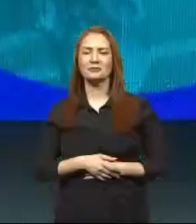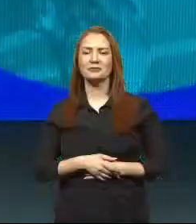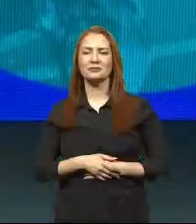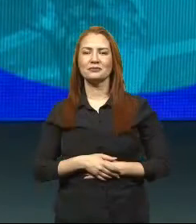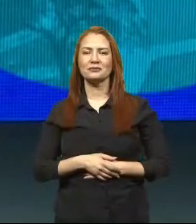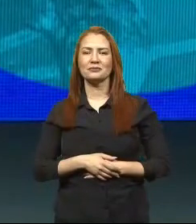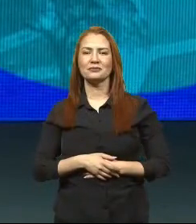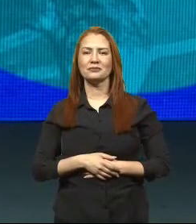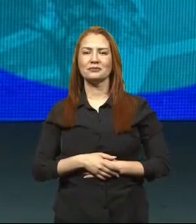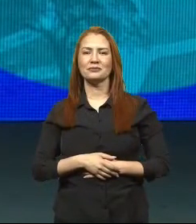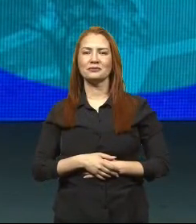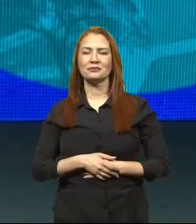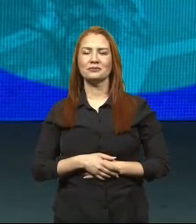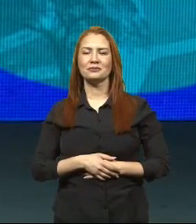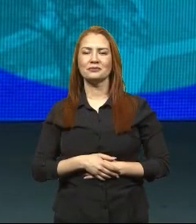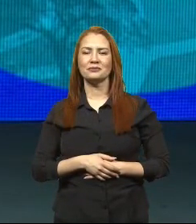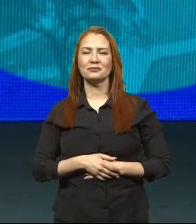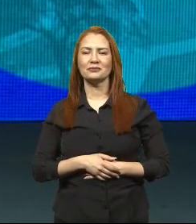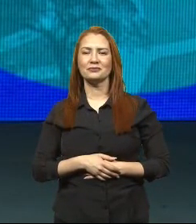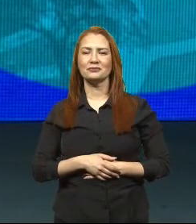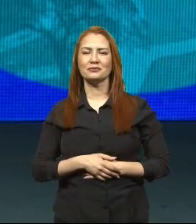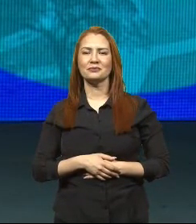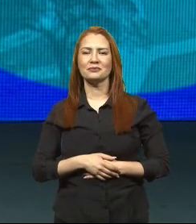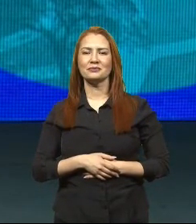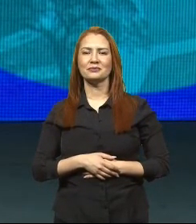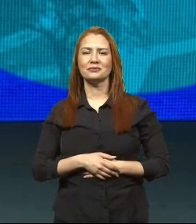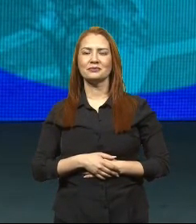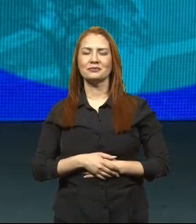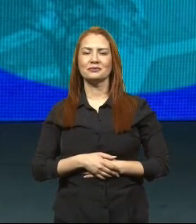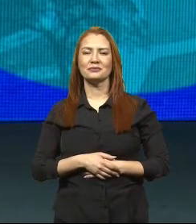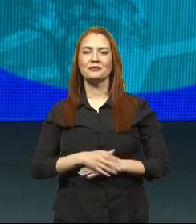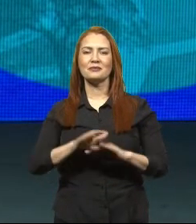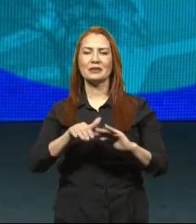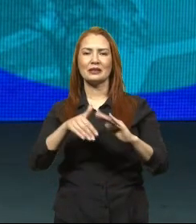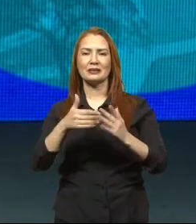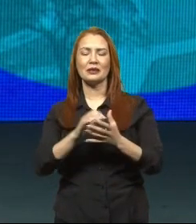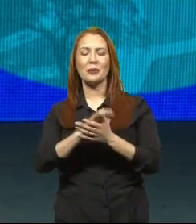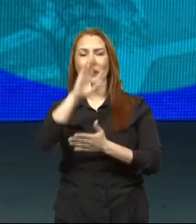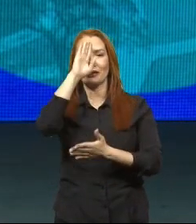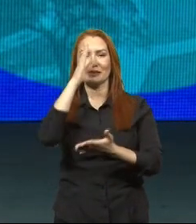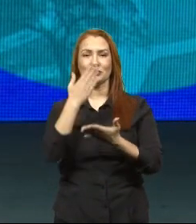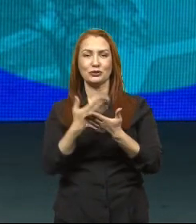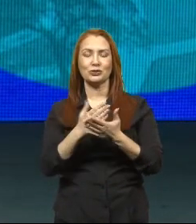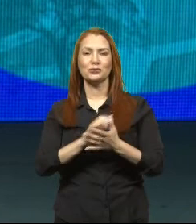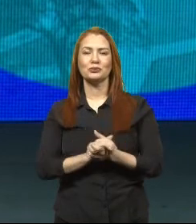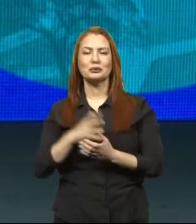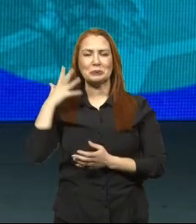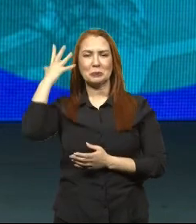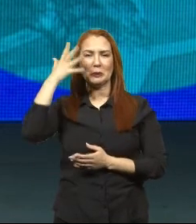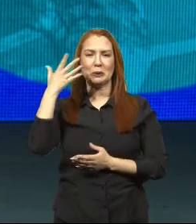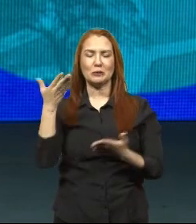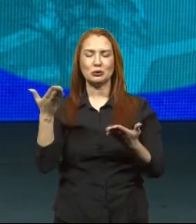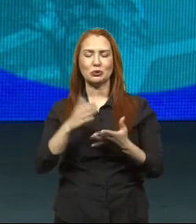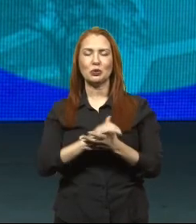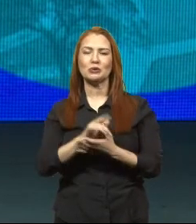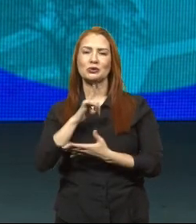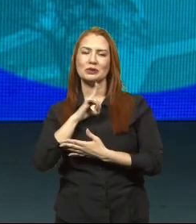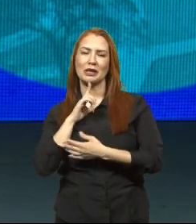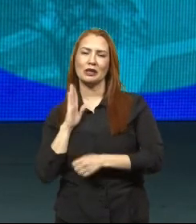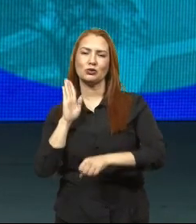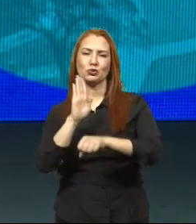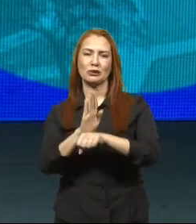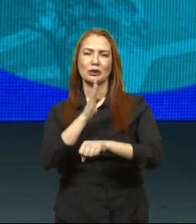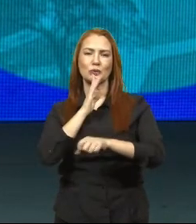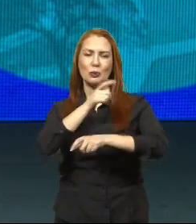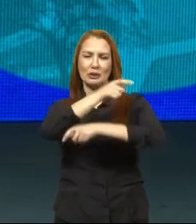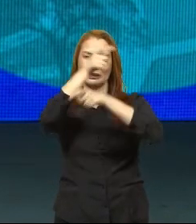tenha produzido esse conhecimento e essa